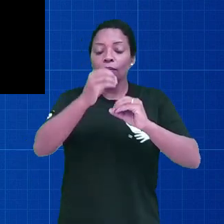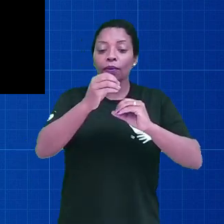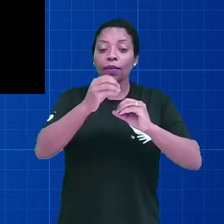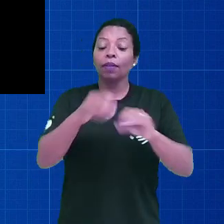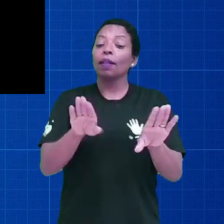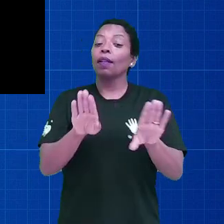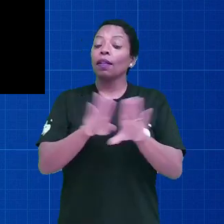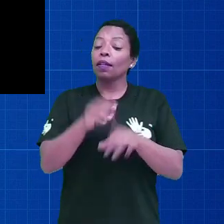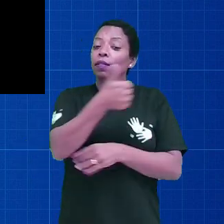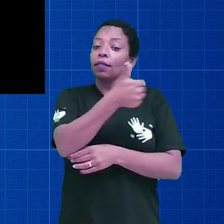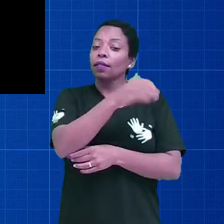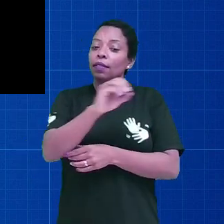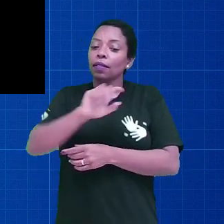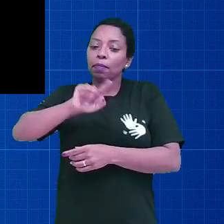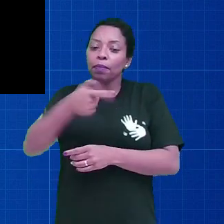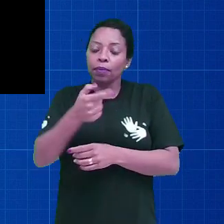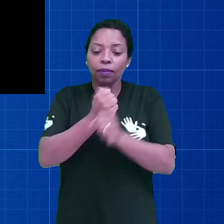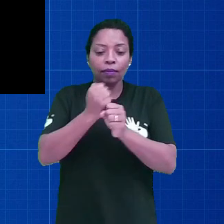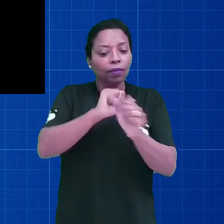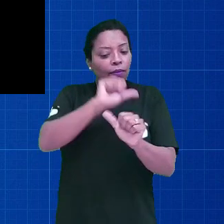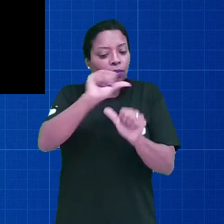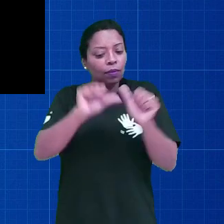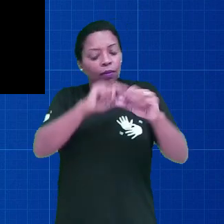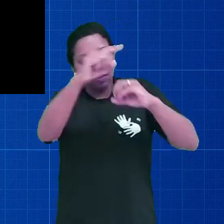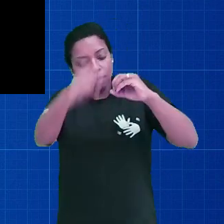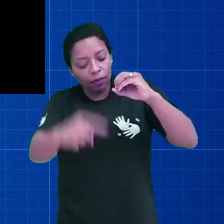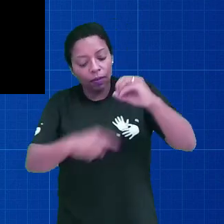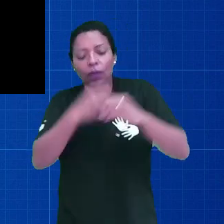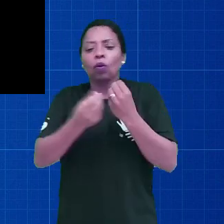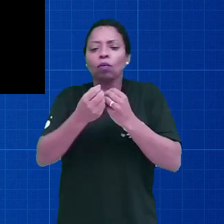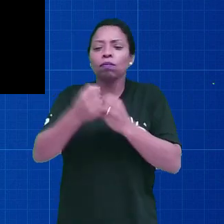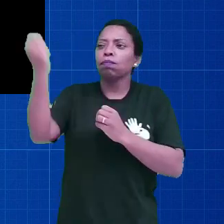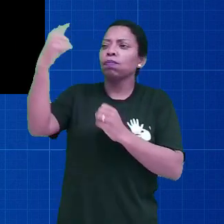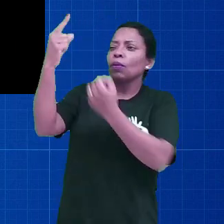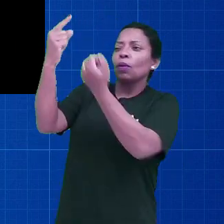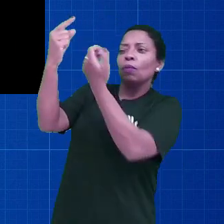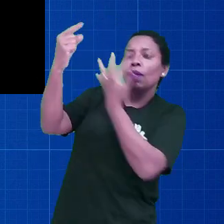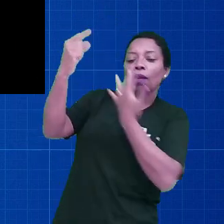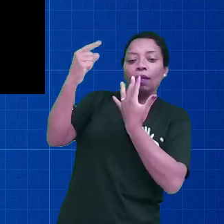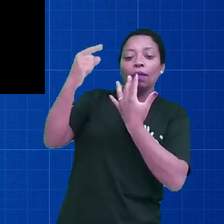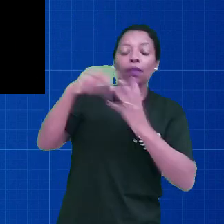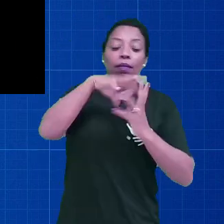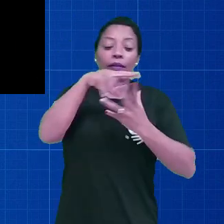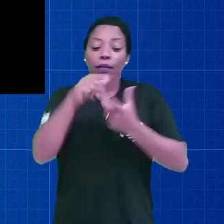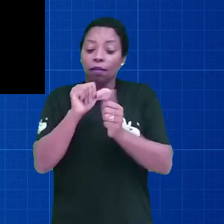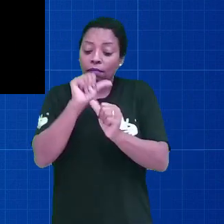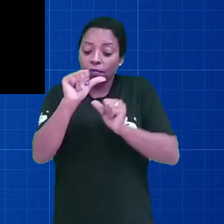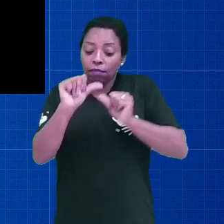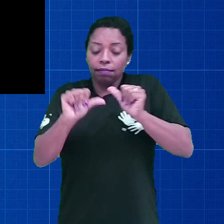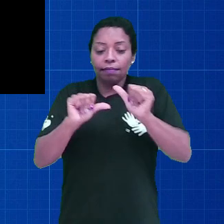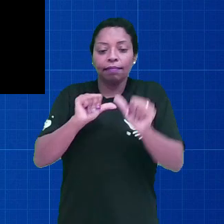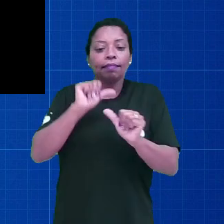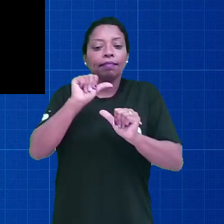disso? A quantidade de radiação que chega até a Terra, ela modifica. Então, se nós temos